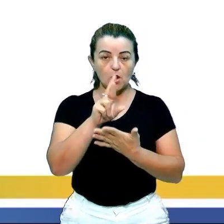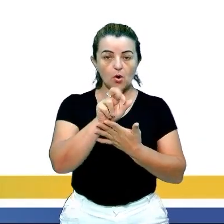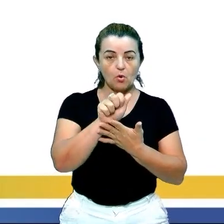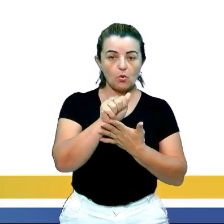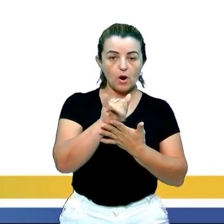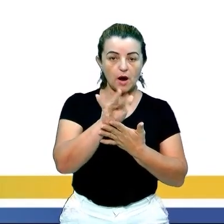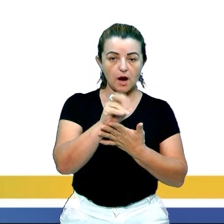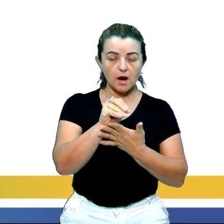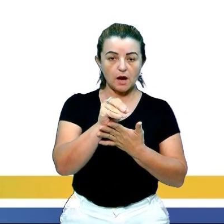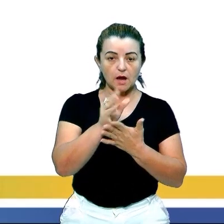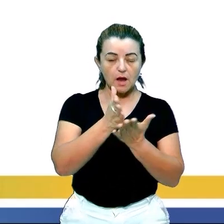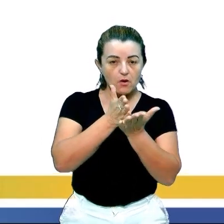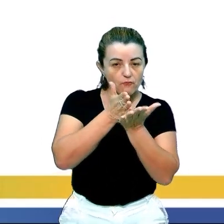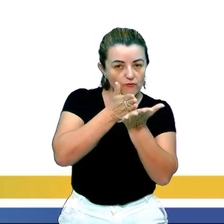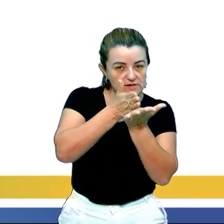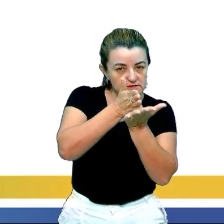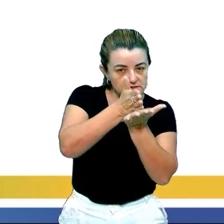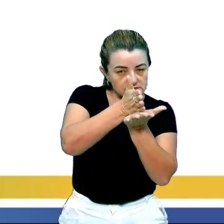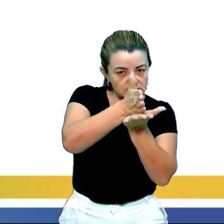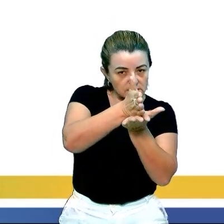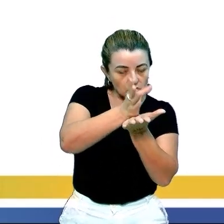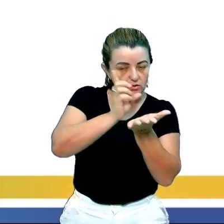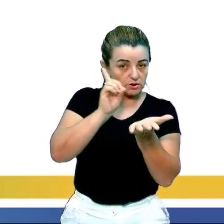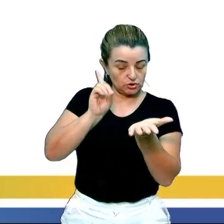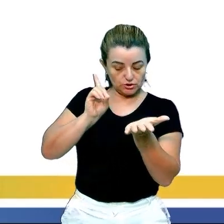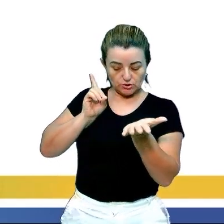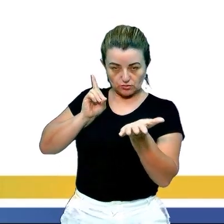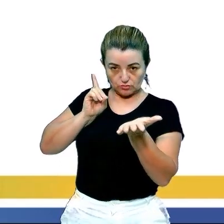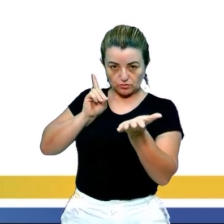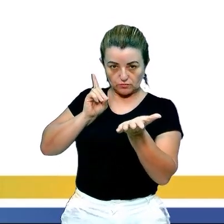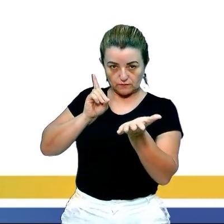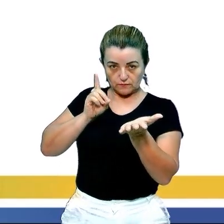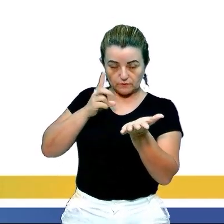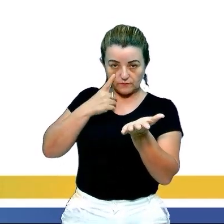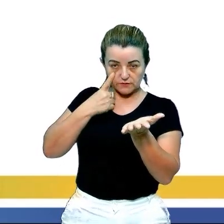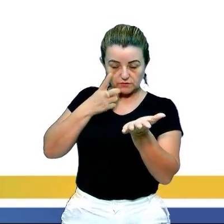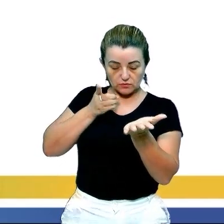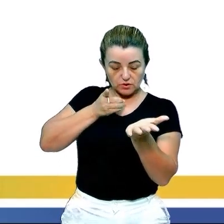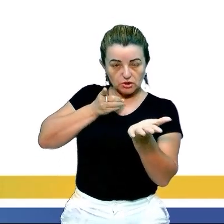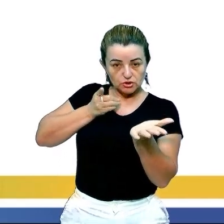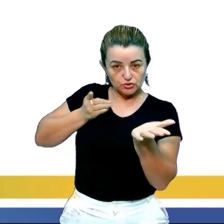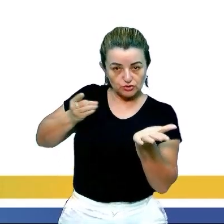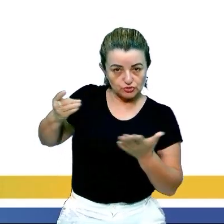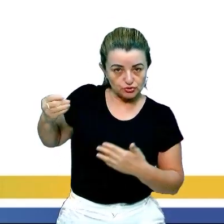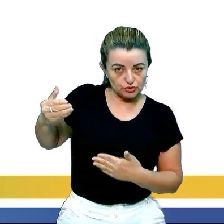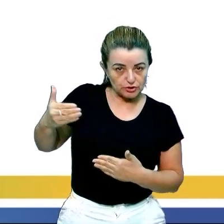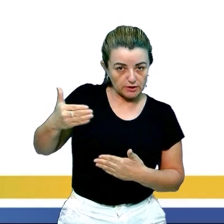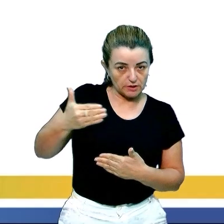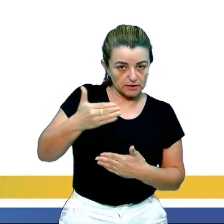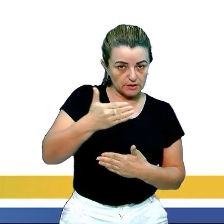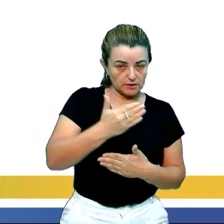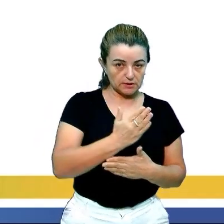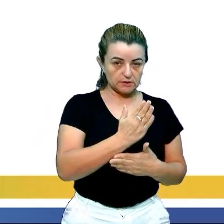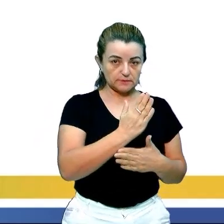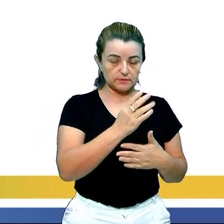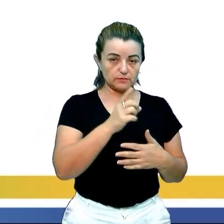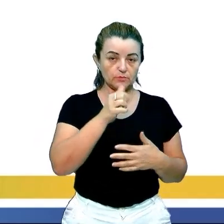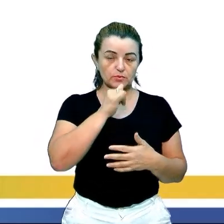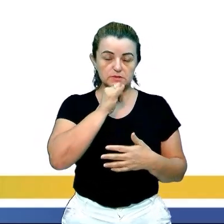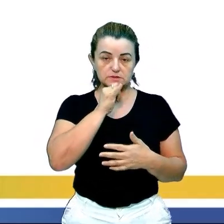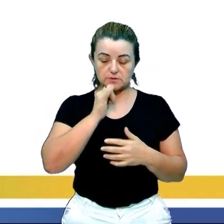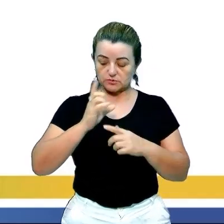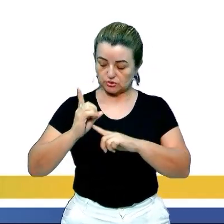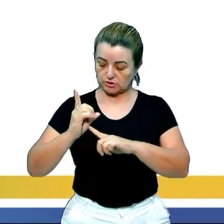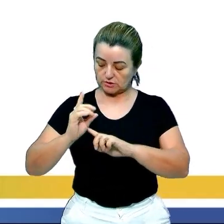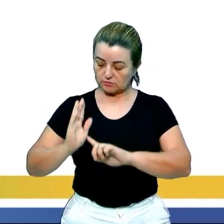ele vai seguir da direita da tabela periódica para a esquerda, de cima para baixo. Então,